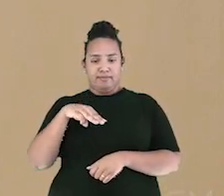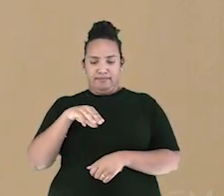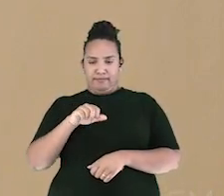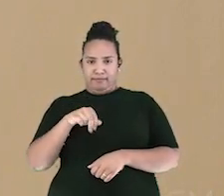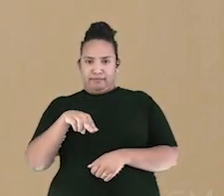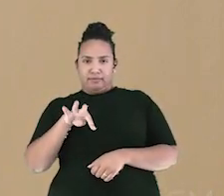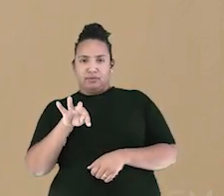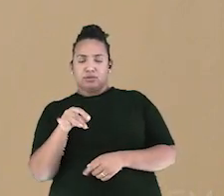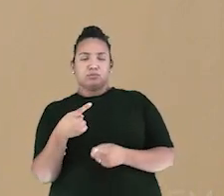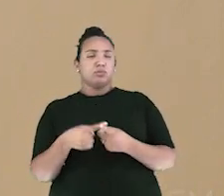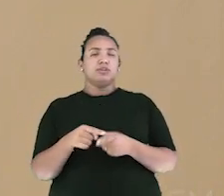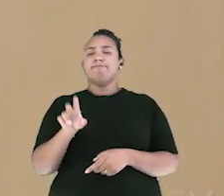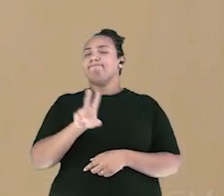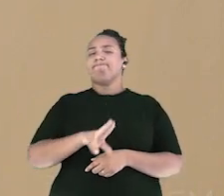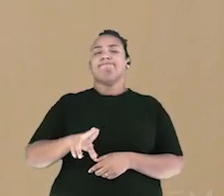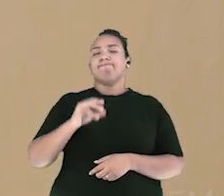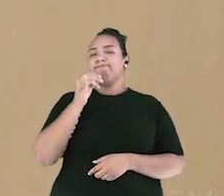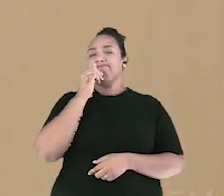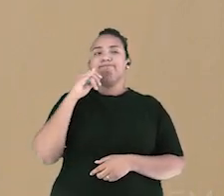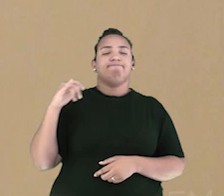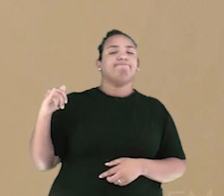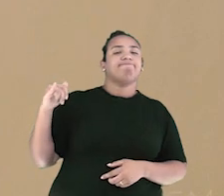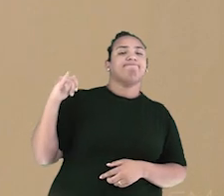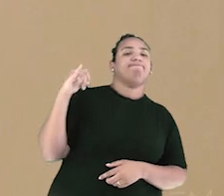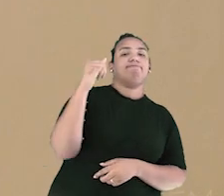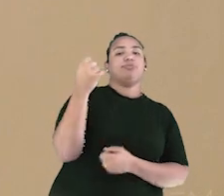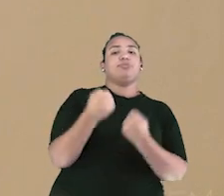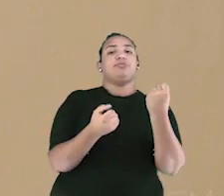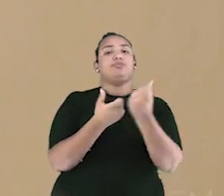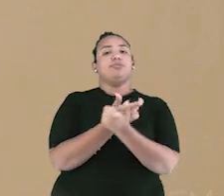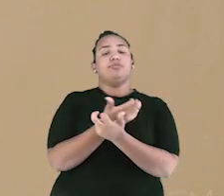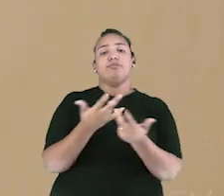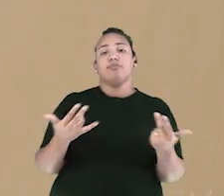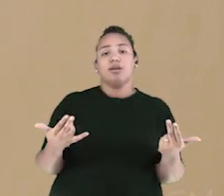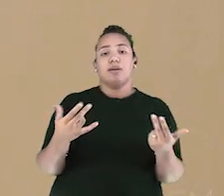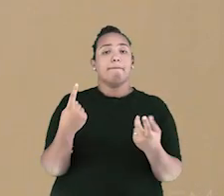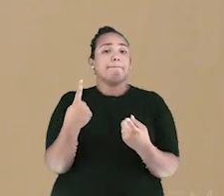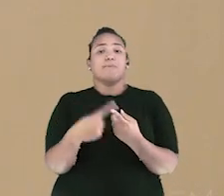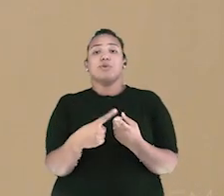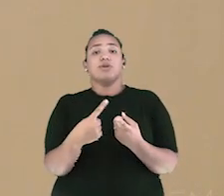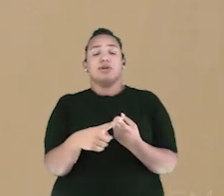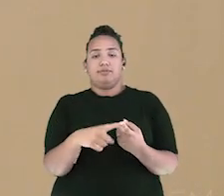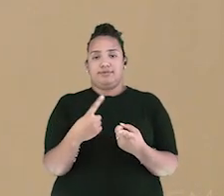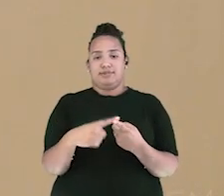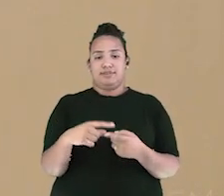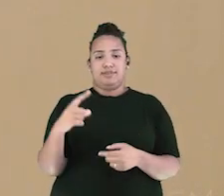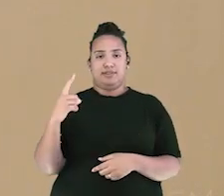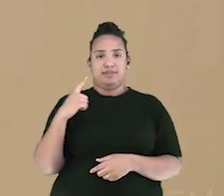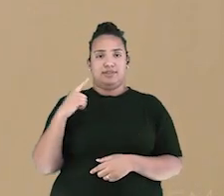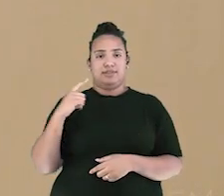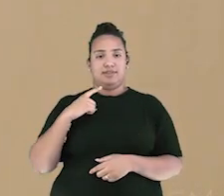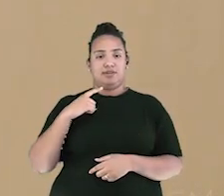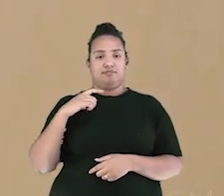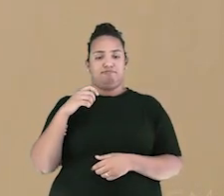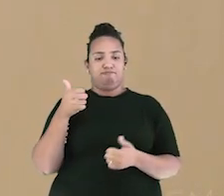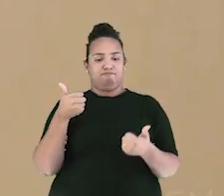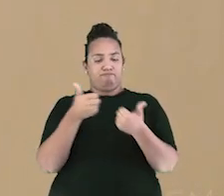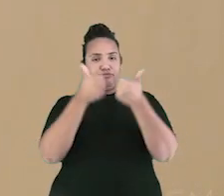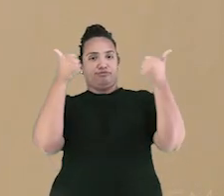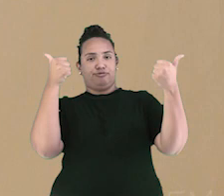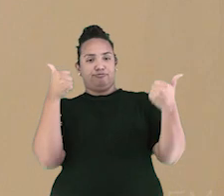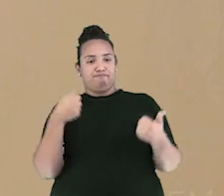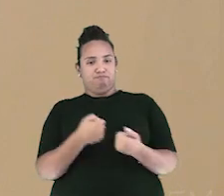construção de automóveis ou aeronaves, por exemplo? Porque são cenários em que ocorrem choques constantes. Qual a sua opinião sobre